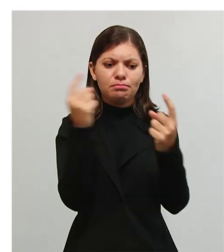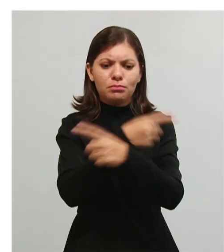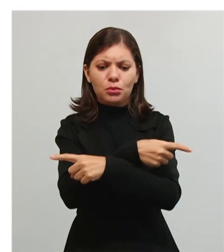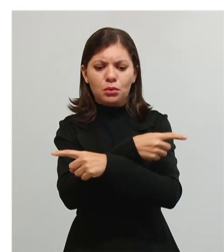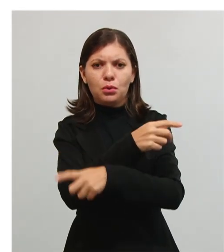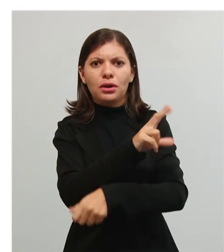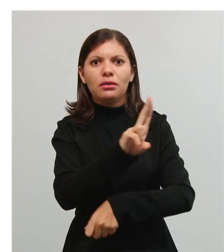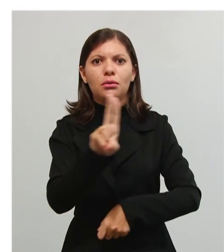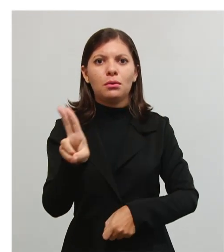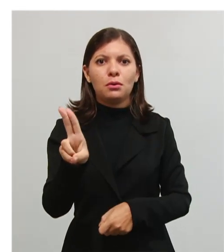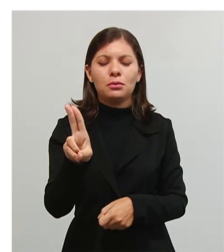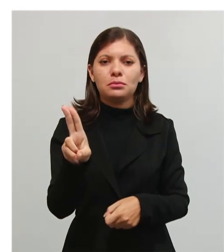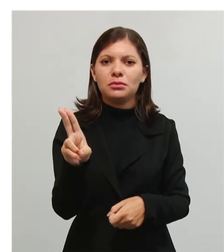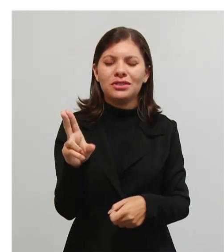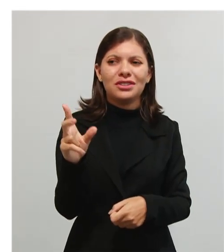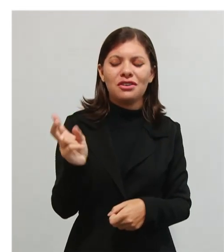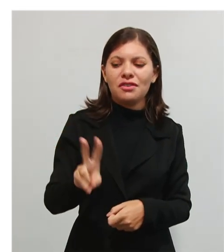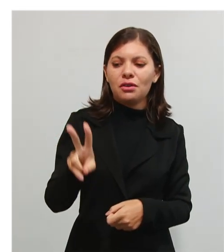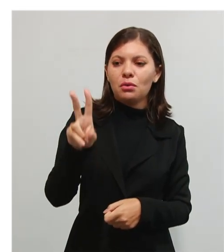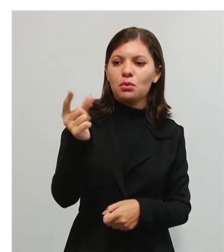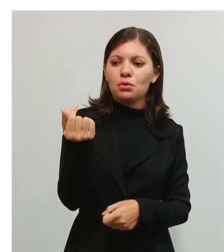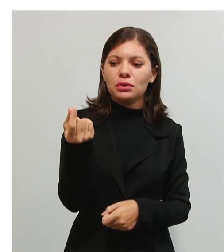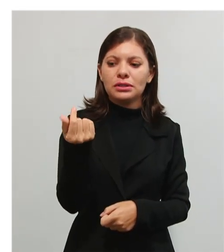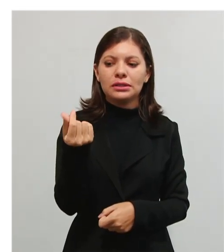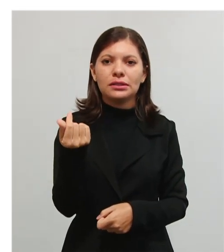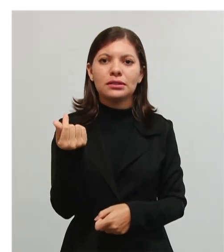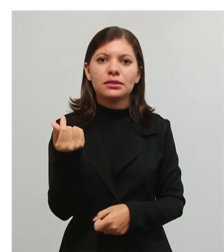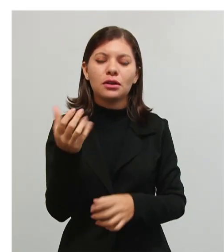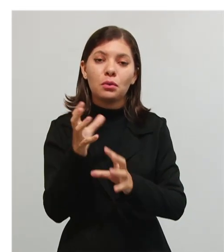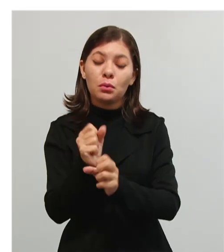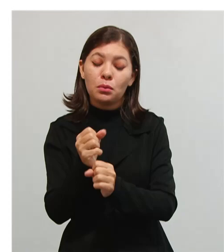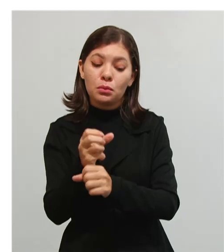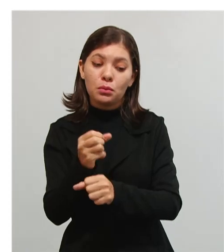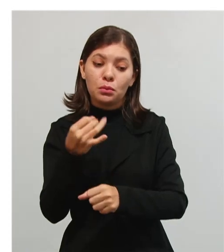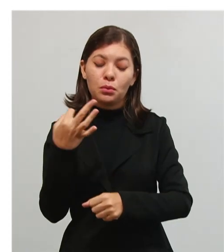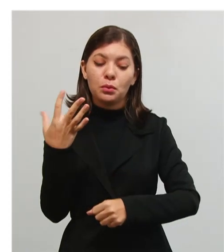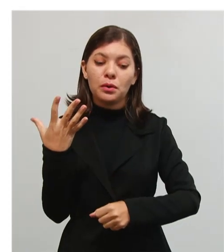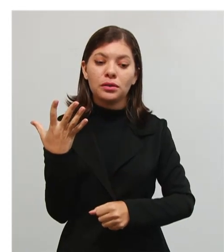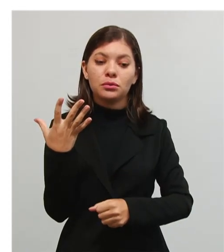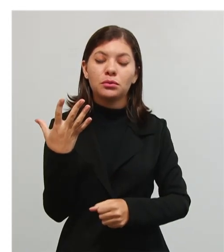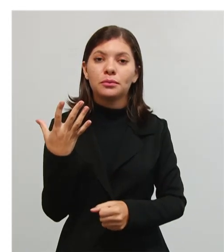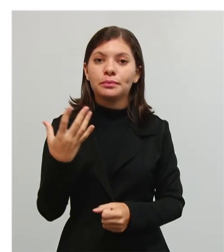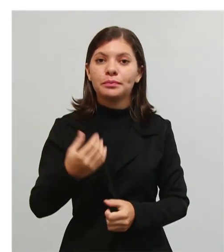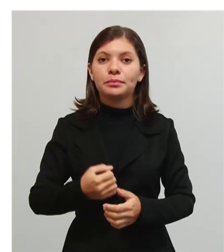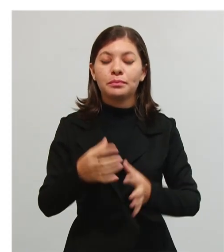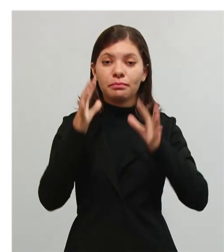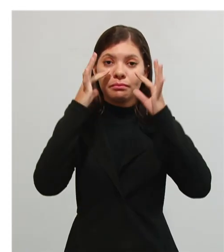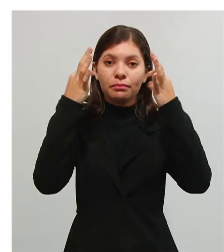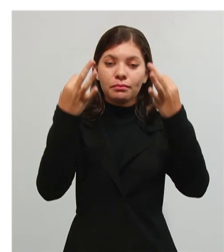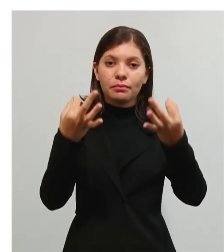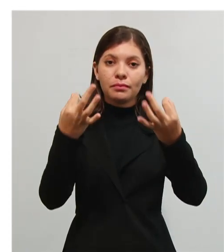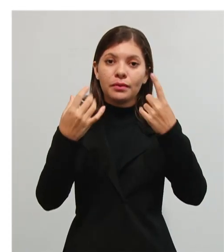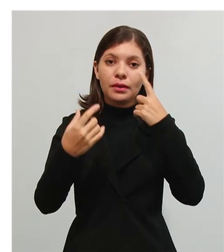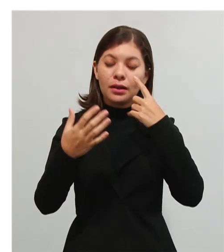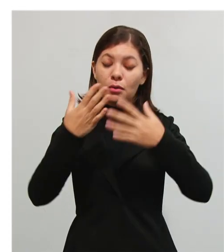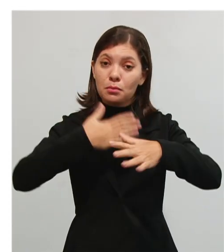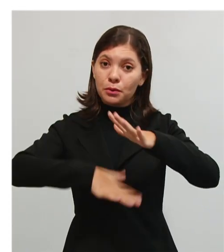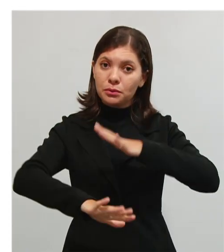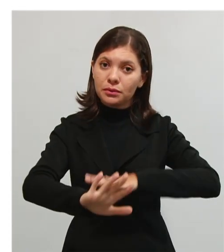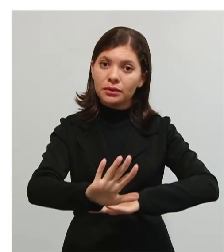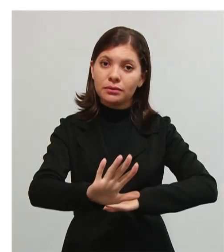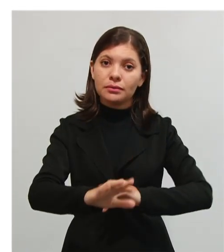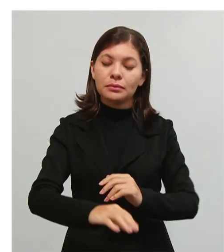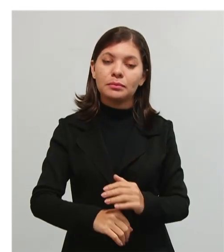alguns nomes, né, alguns valores. Então, chama a atenção de vocês para essa questão aqui. Muito cuidado com